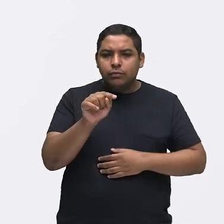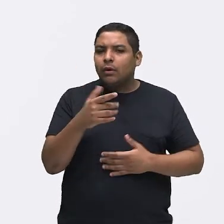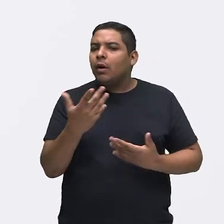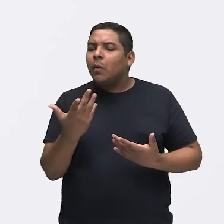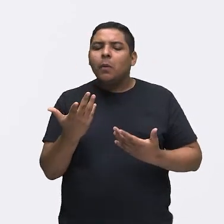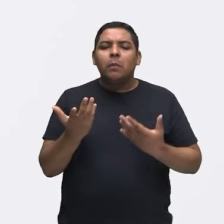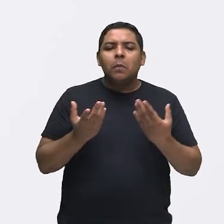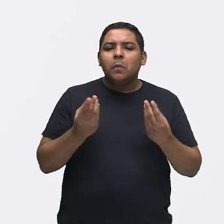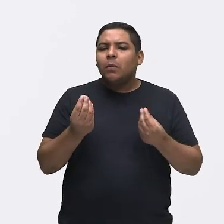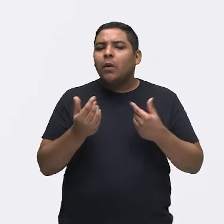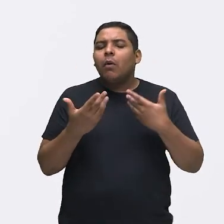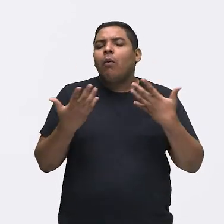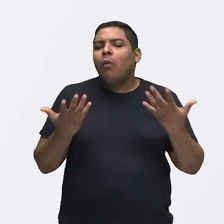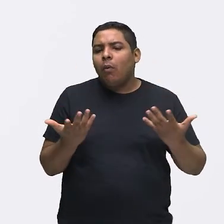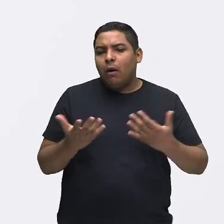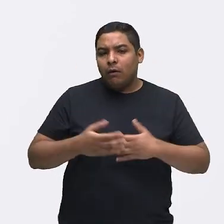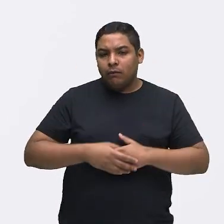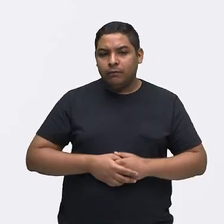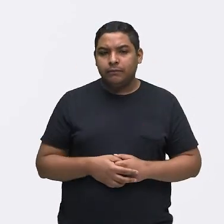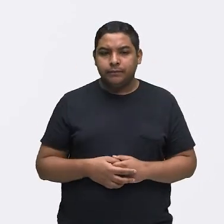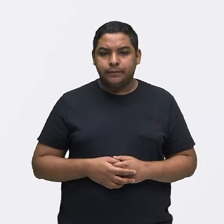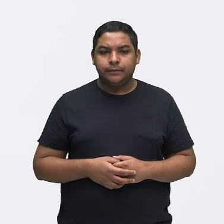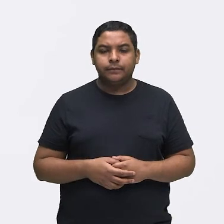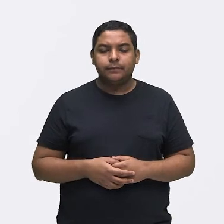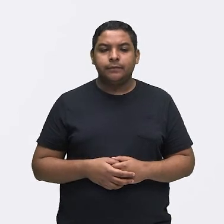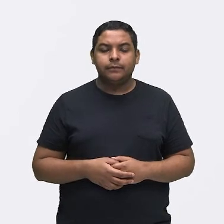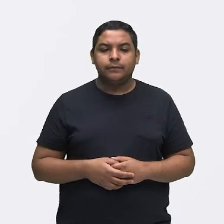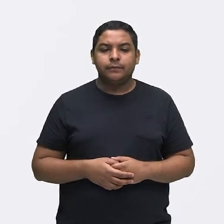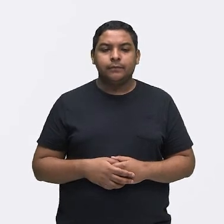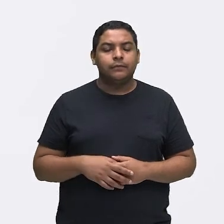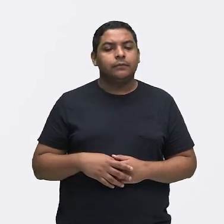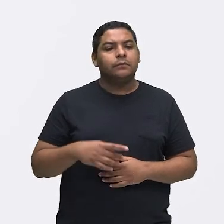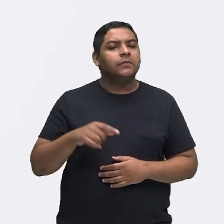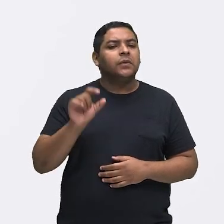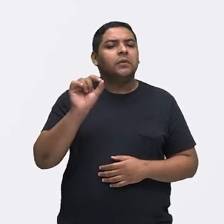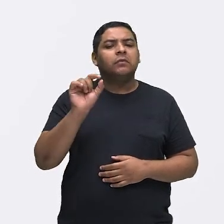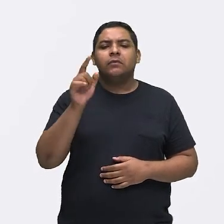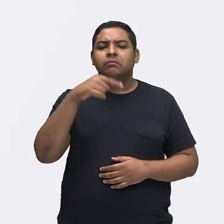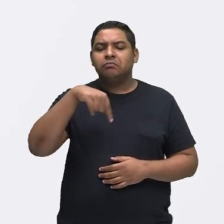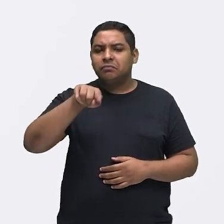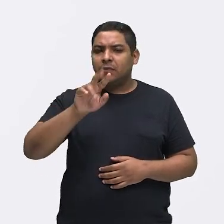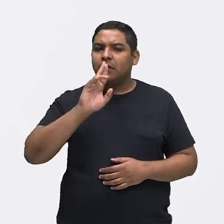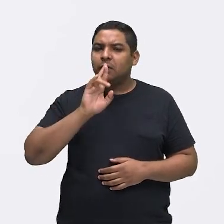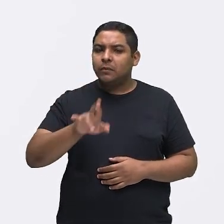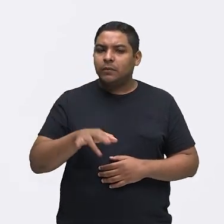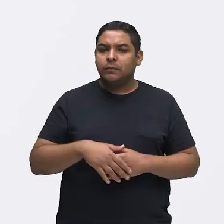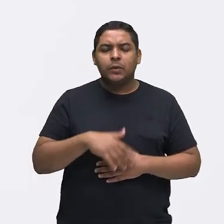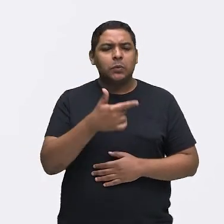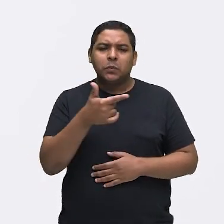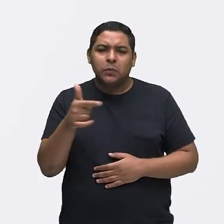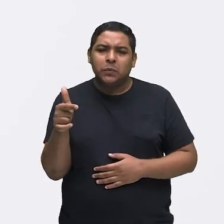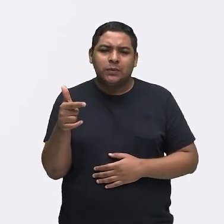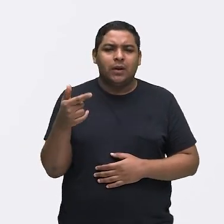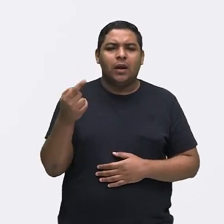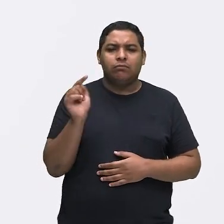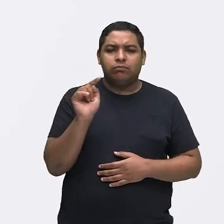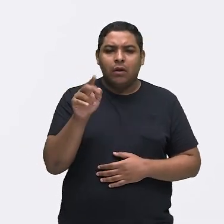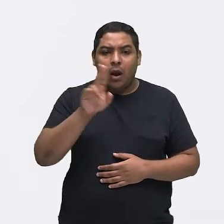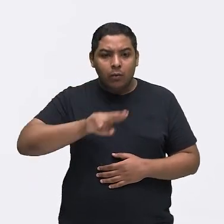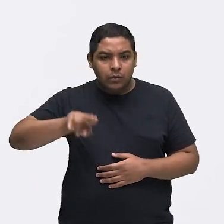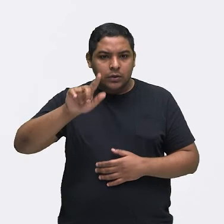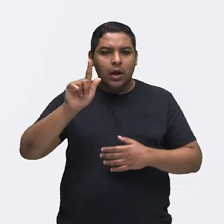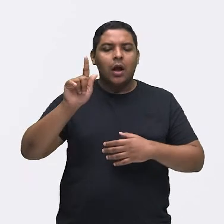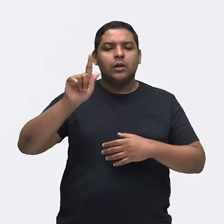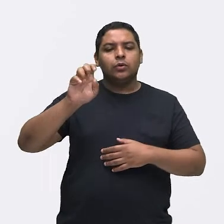gráfico, seria o ponto geométrico ou o ponto físico? O que vocês responderam? Não tem definição, ele é usado na geometria